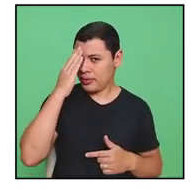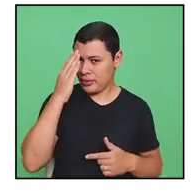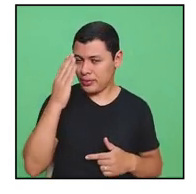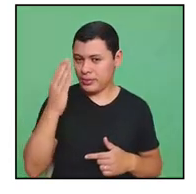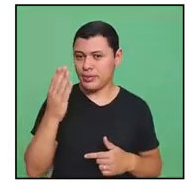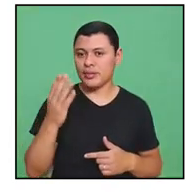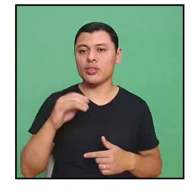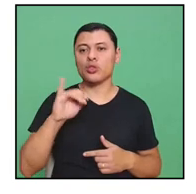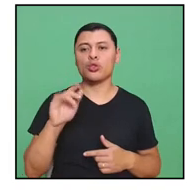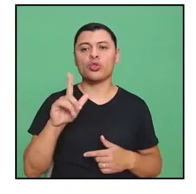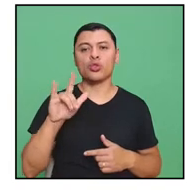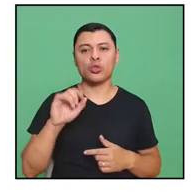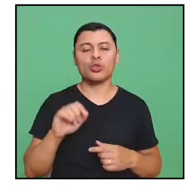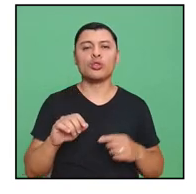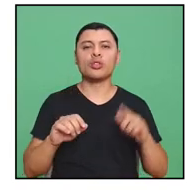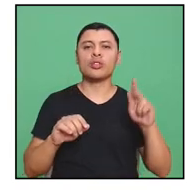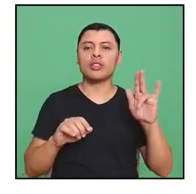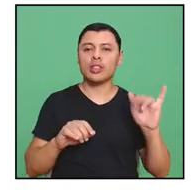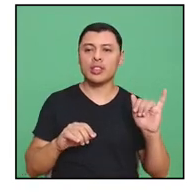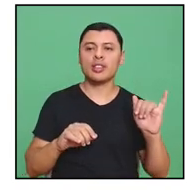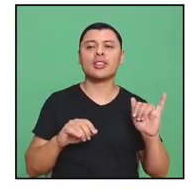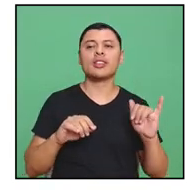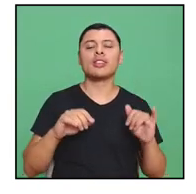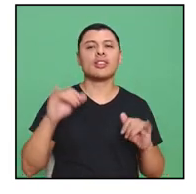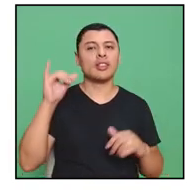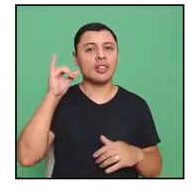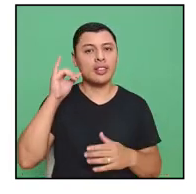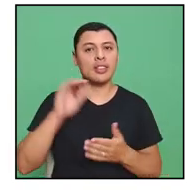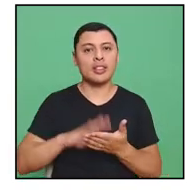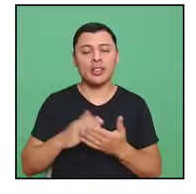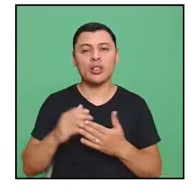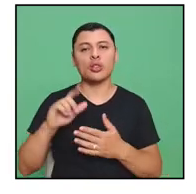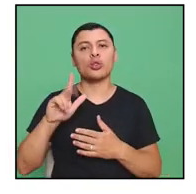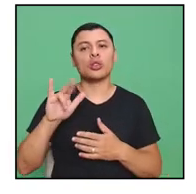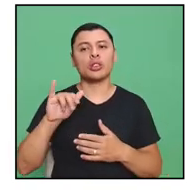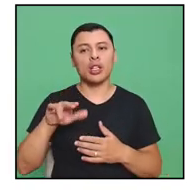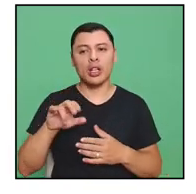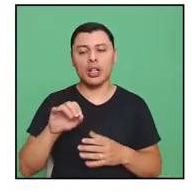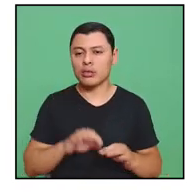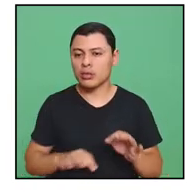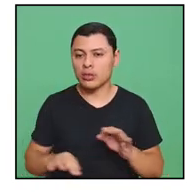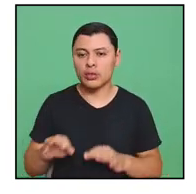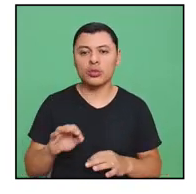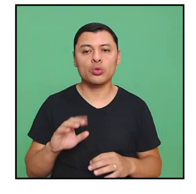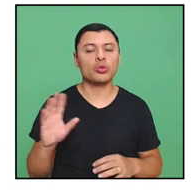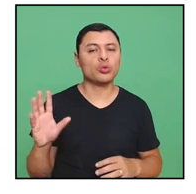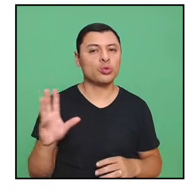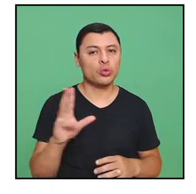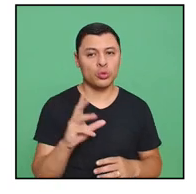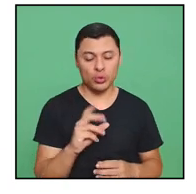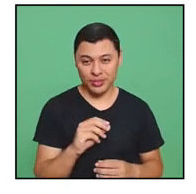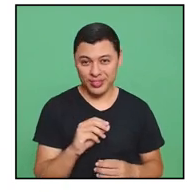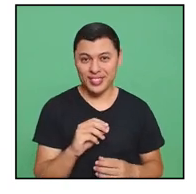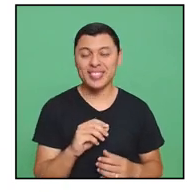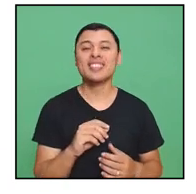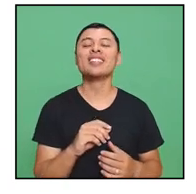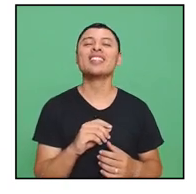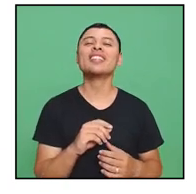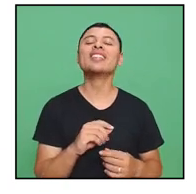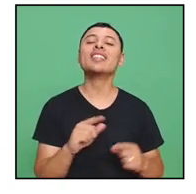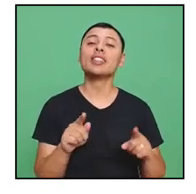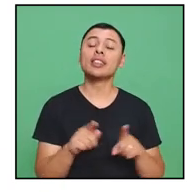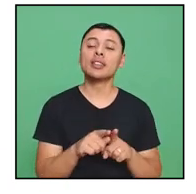Júlio, Gui, Cleiton, Luciano, todo mundo que está fazendo acontecer essa transmissão. E também eu